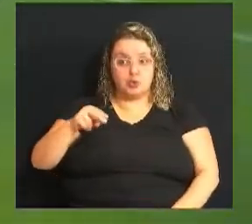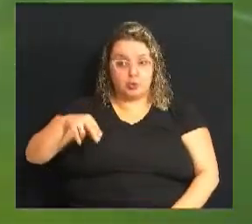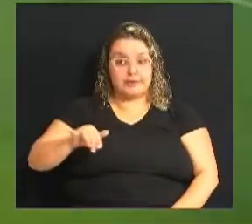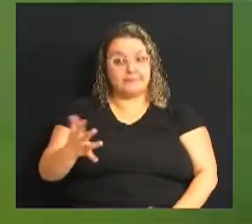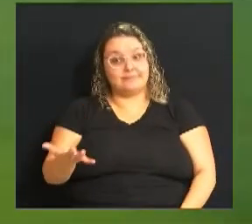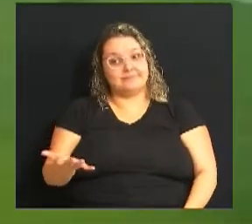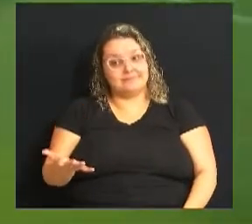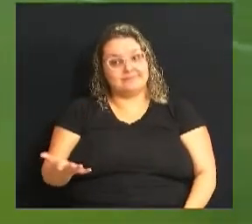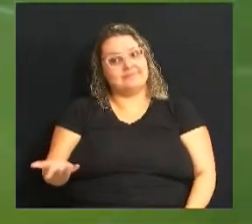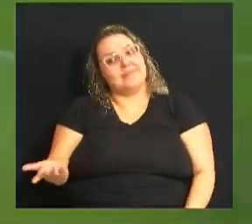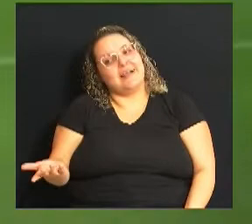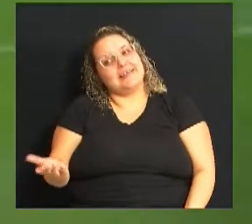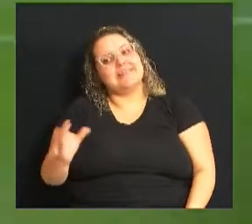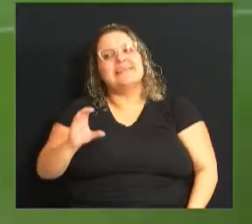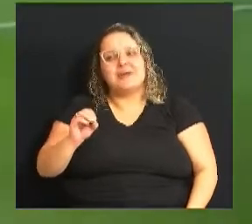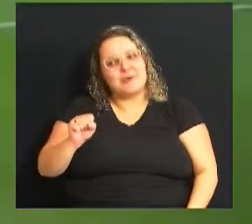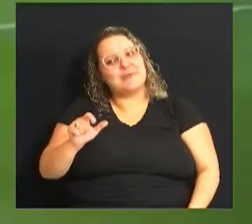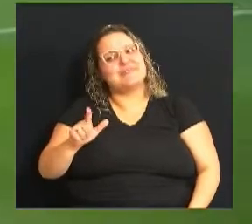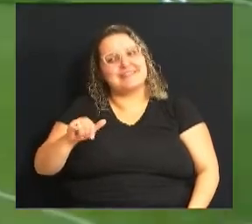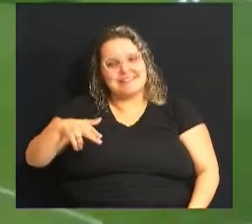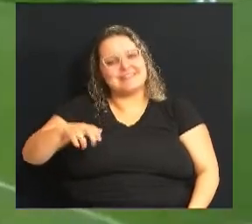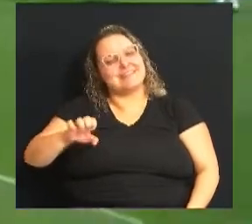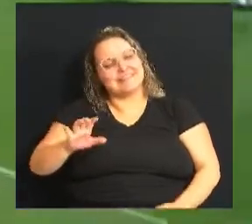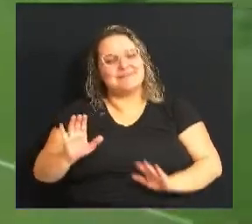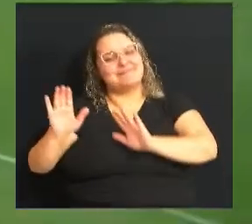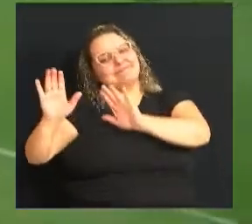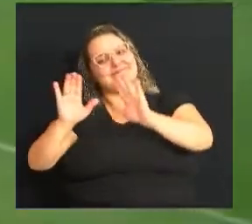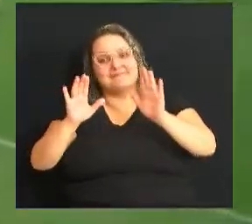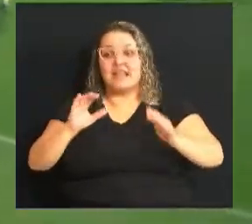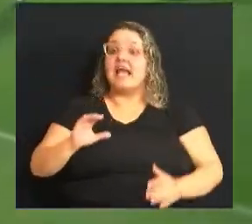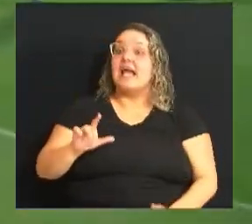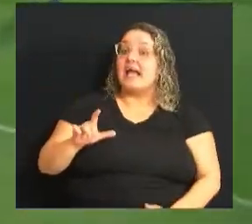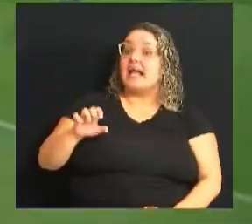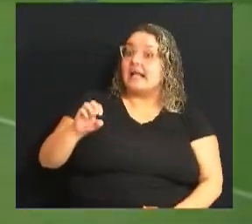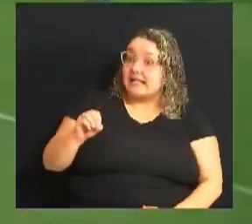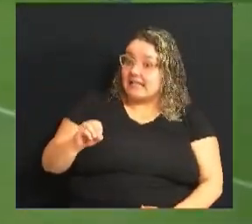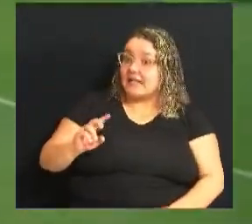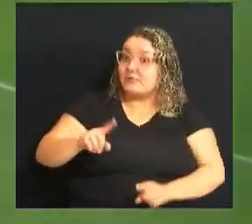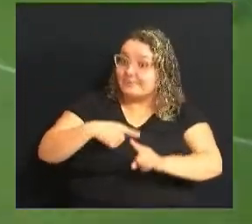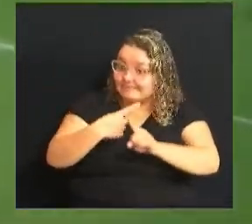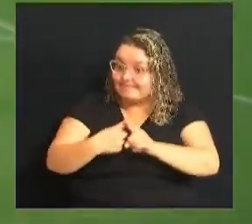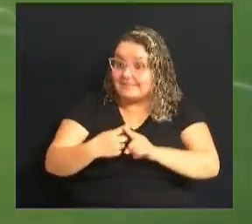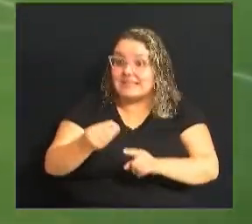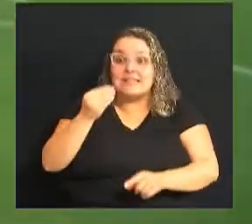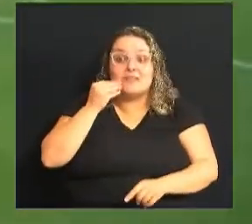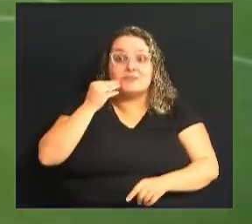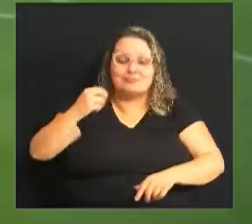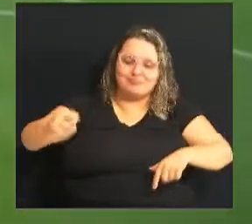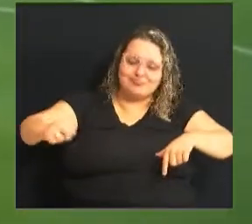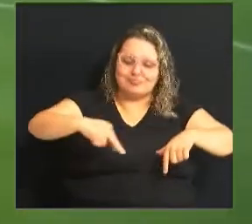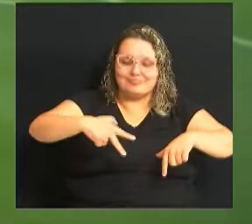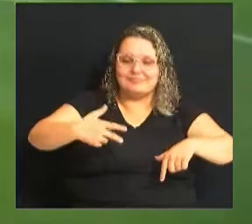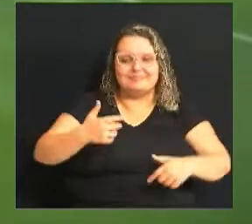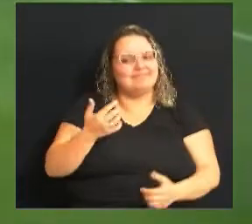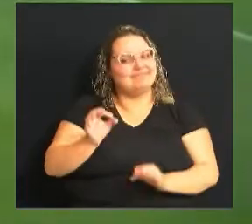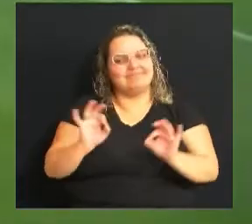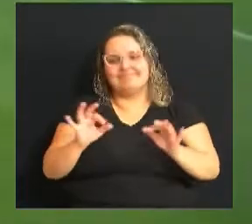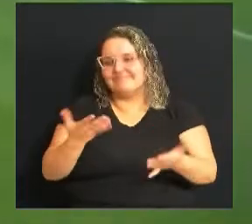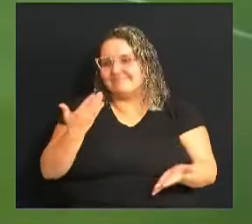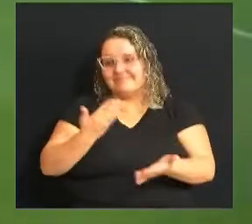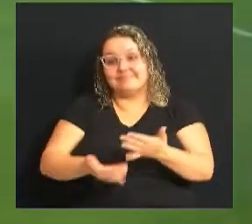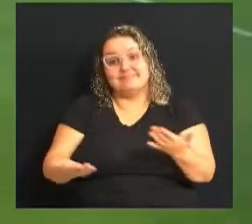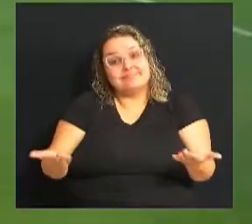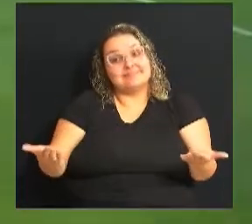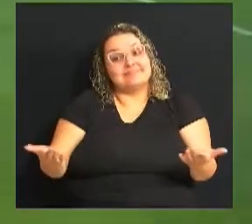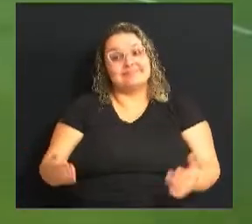de Kozlinski, né? Nos acréscimos, Cléo Silva ainda tentou chutar cruzado, mas sem direção. E ficou nisso.